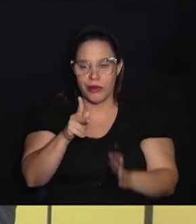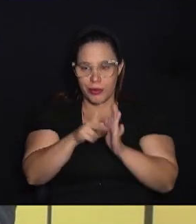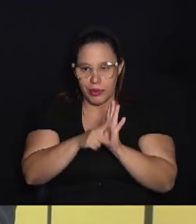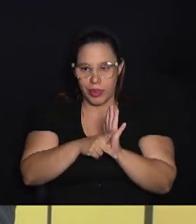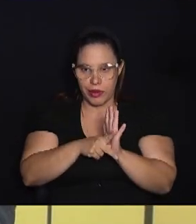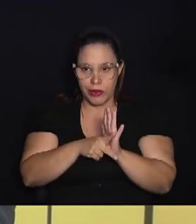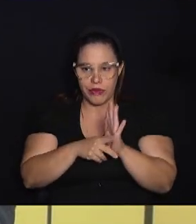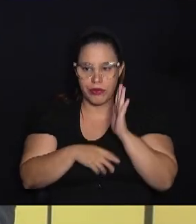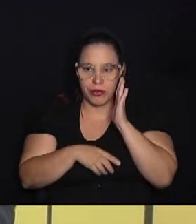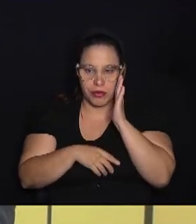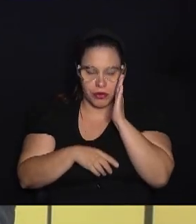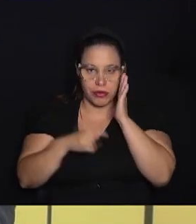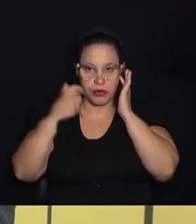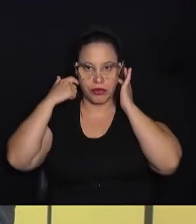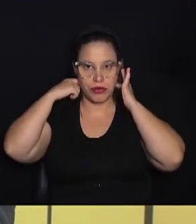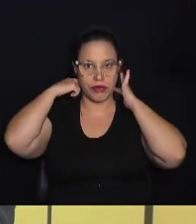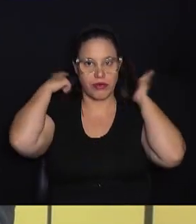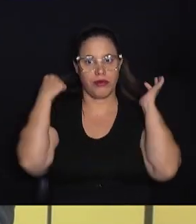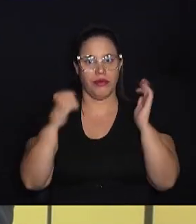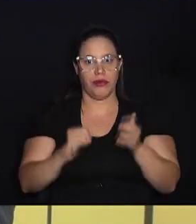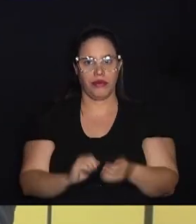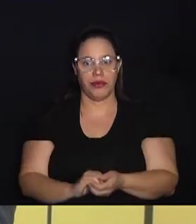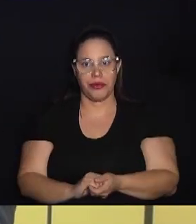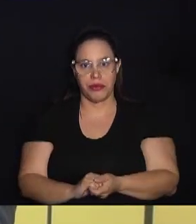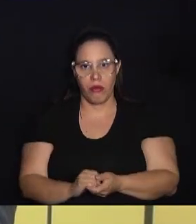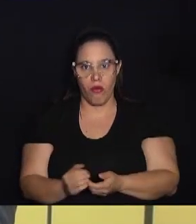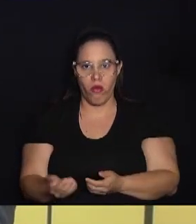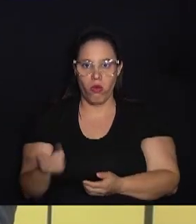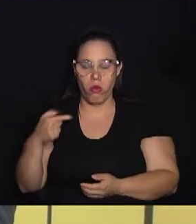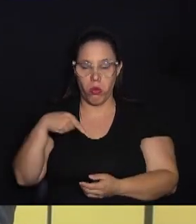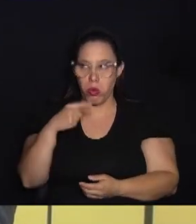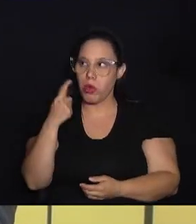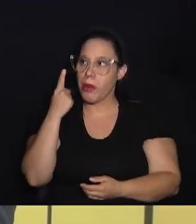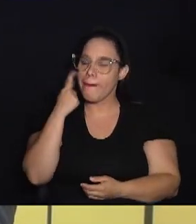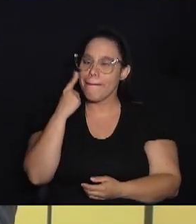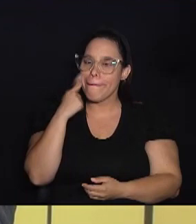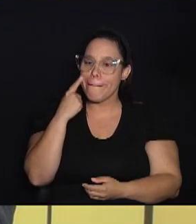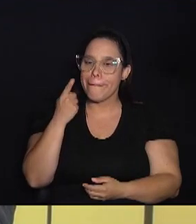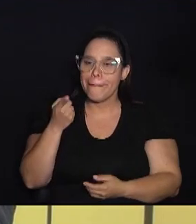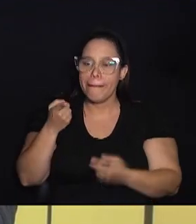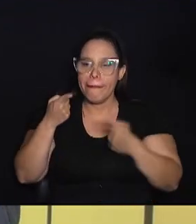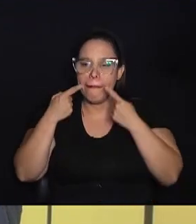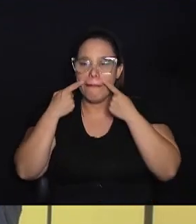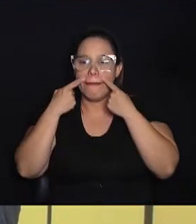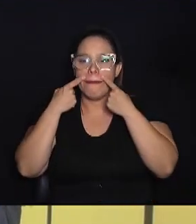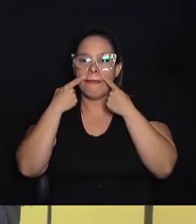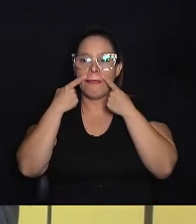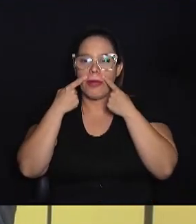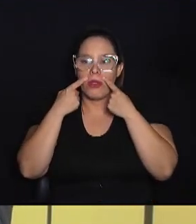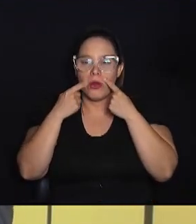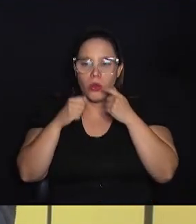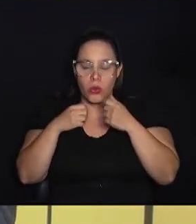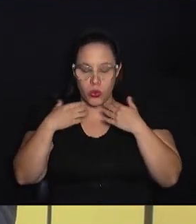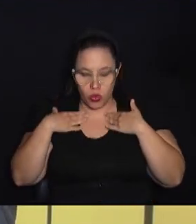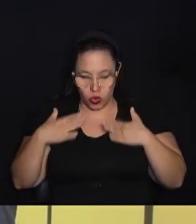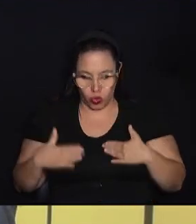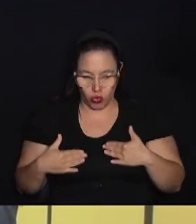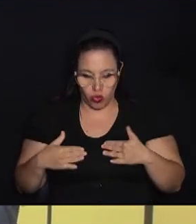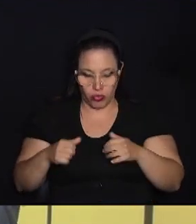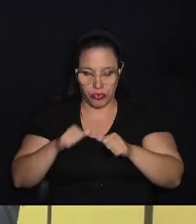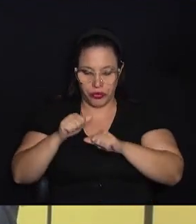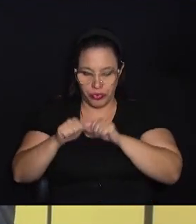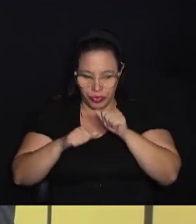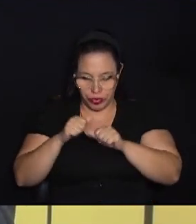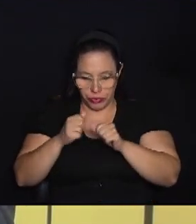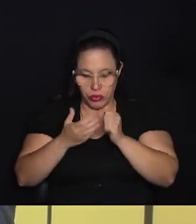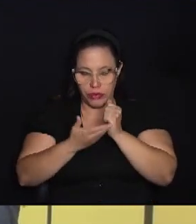então Eh trazer esse olhar paraa respiração pro corpo paraa mobilidade faz também com